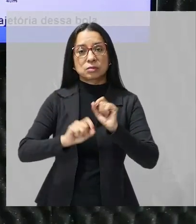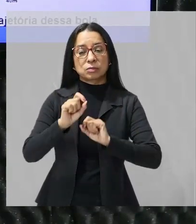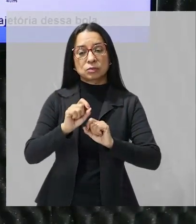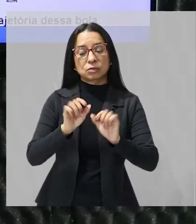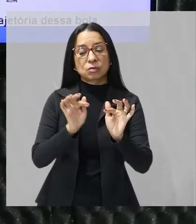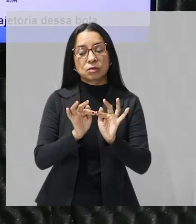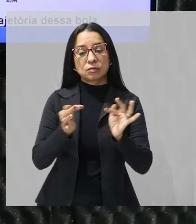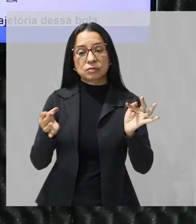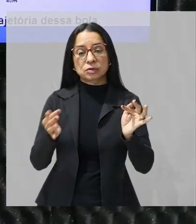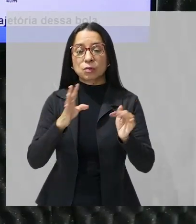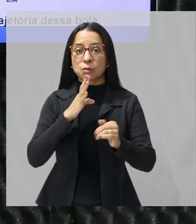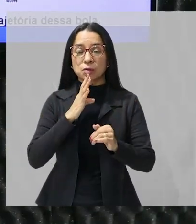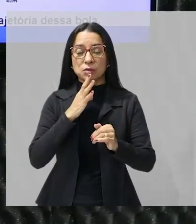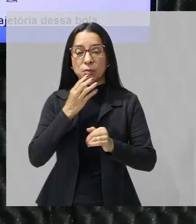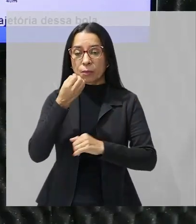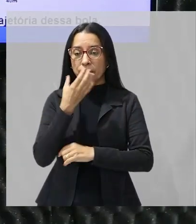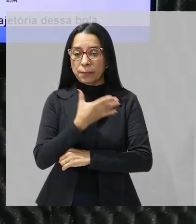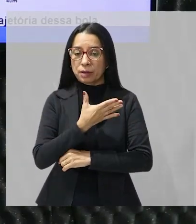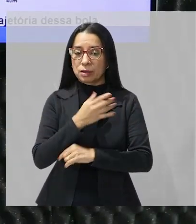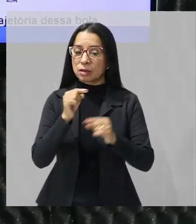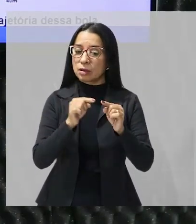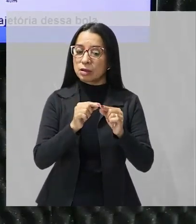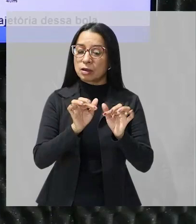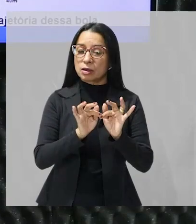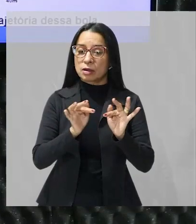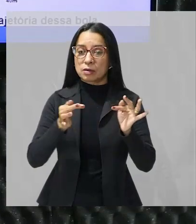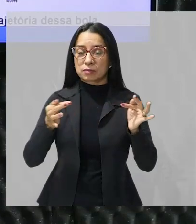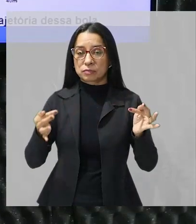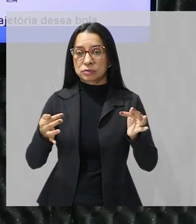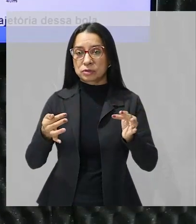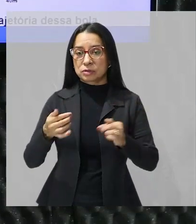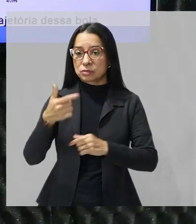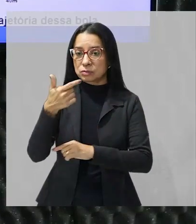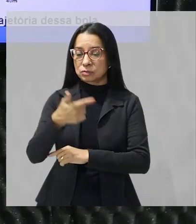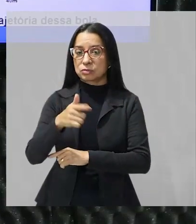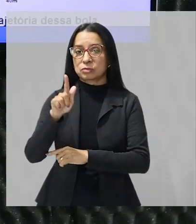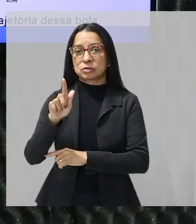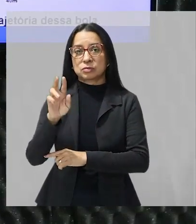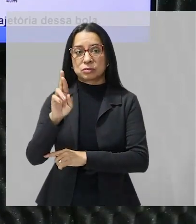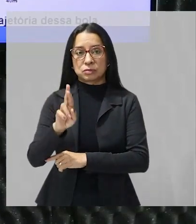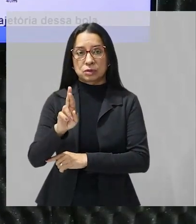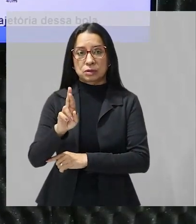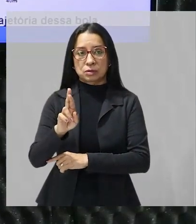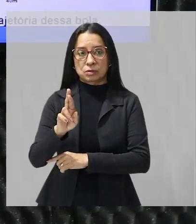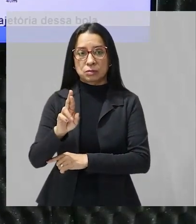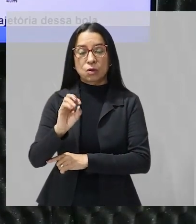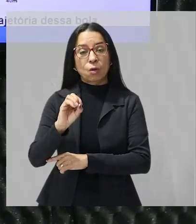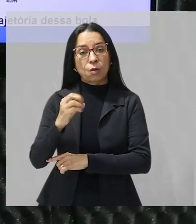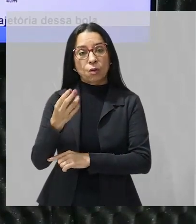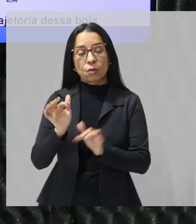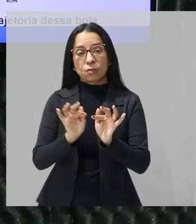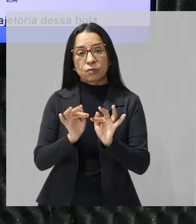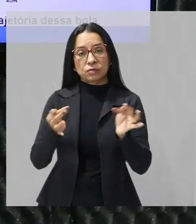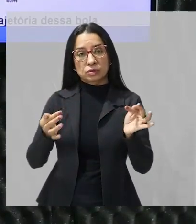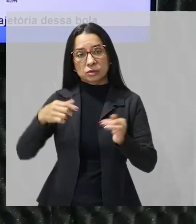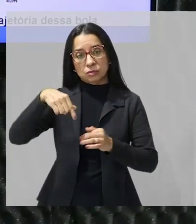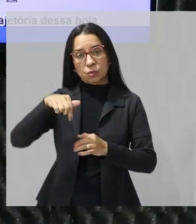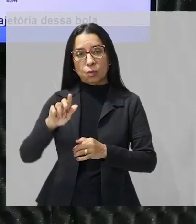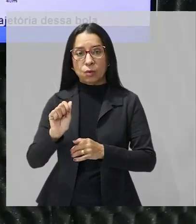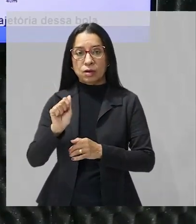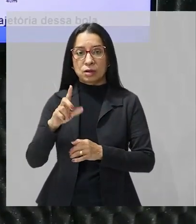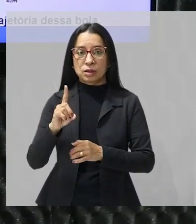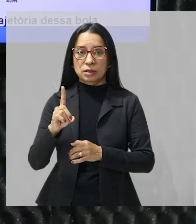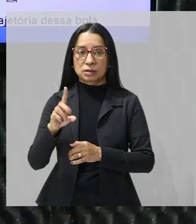que nós conhecemos muito bem, né? A função polinomial do segundo grau, ou ainda função do segundo grau, ou função quadrática,